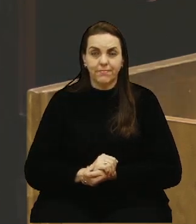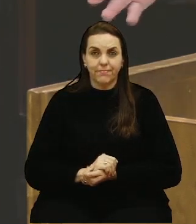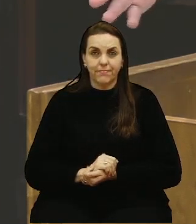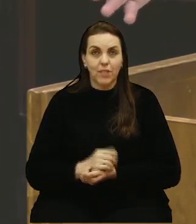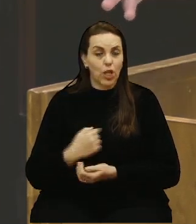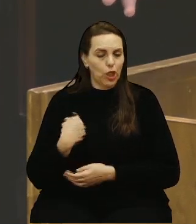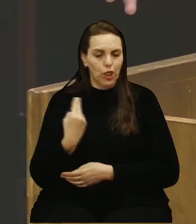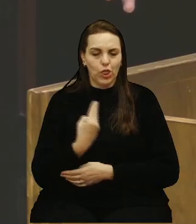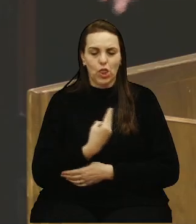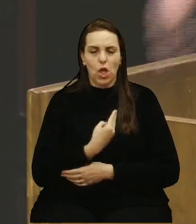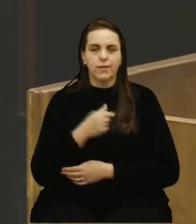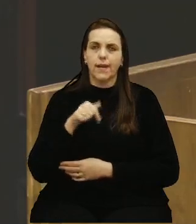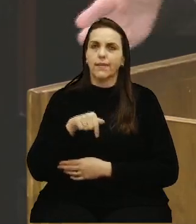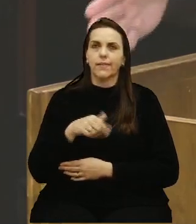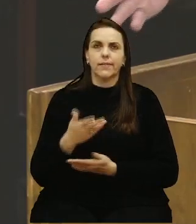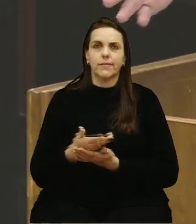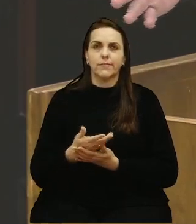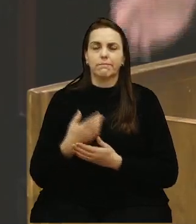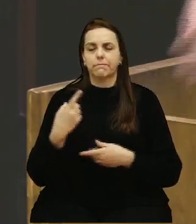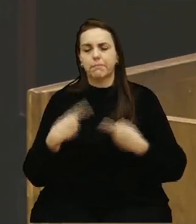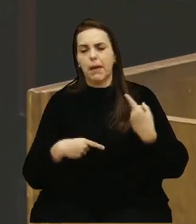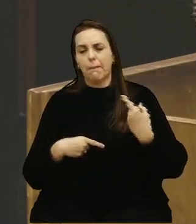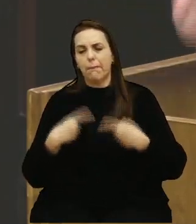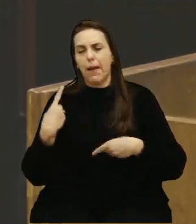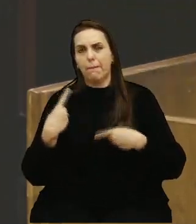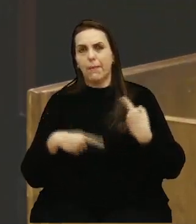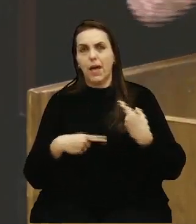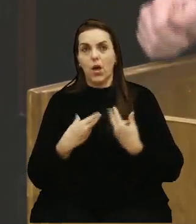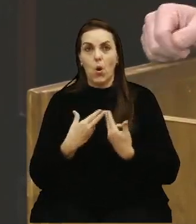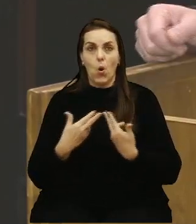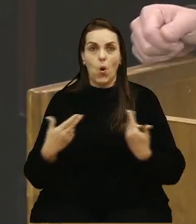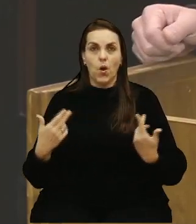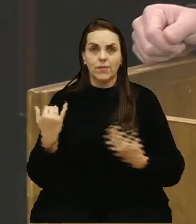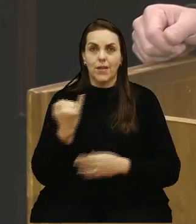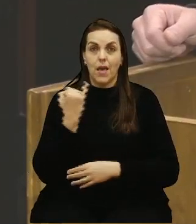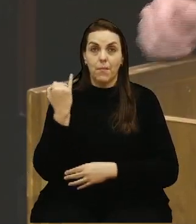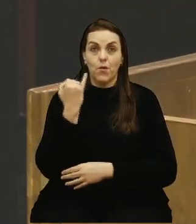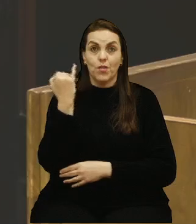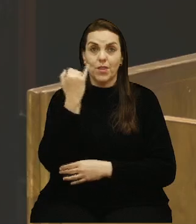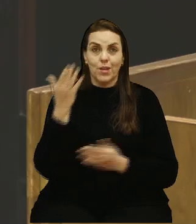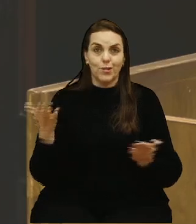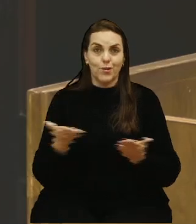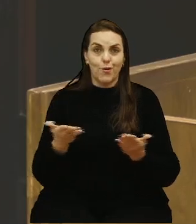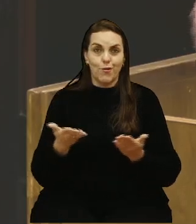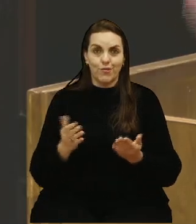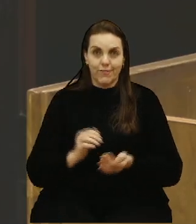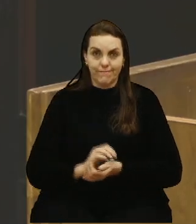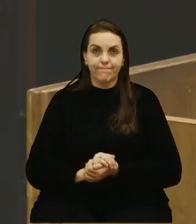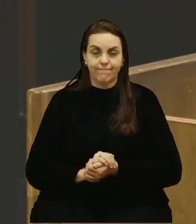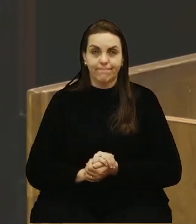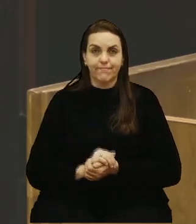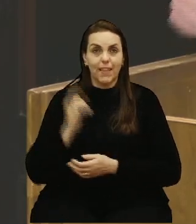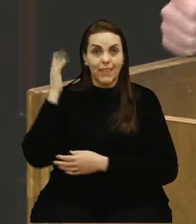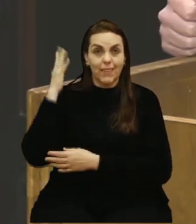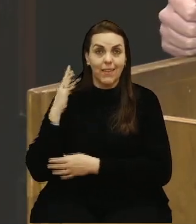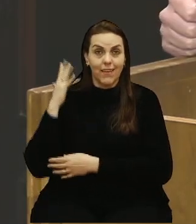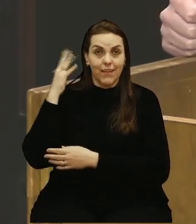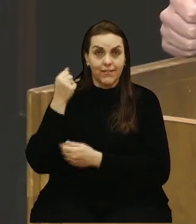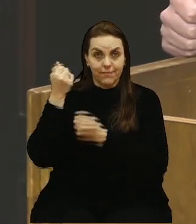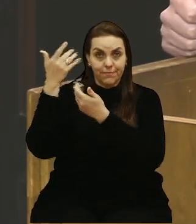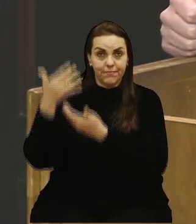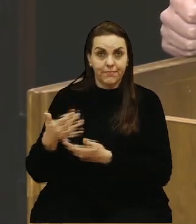E nós aqui, debatendo coisas importantes no dia de hoje. A exemplo, vereador Daiane, da energia